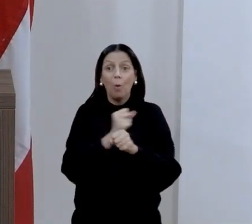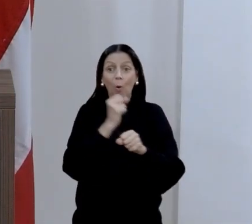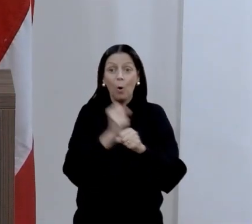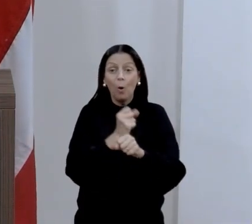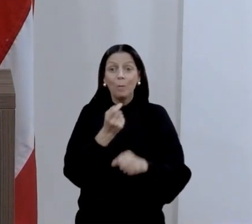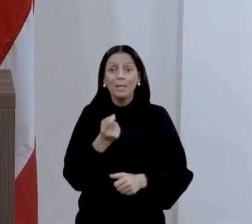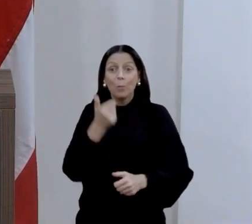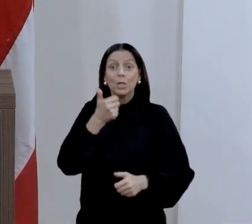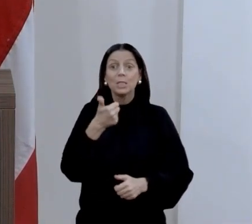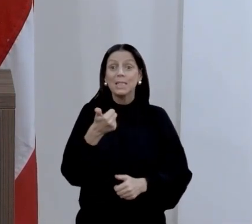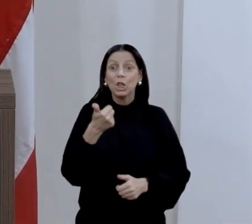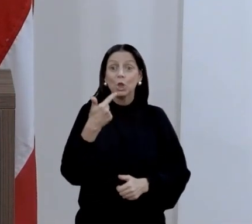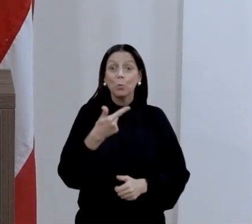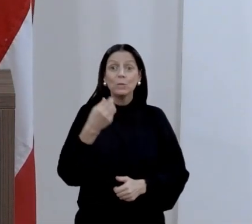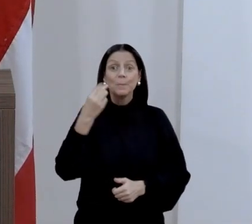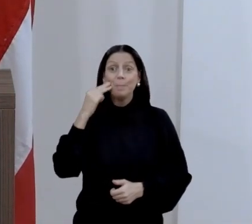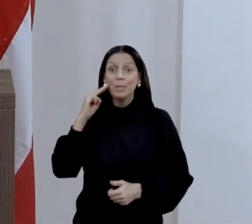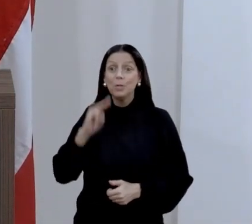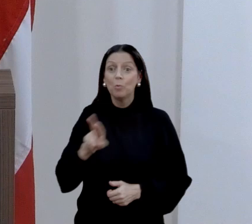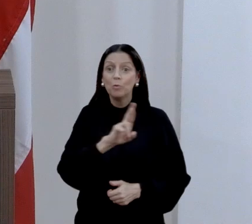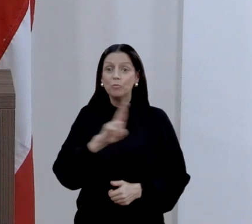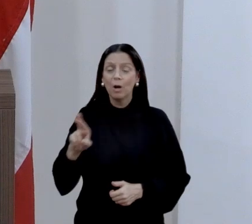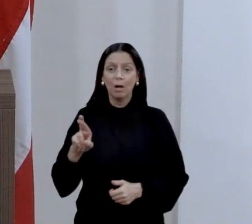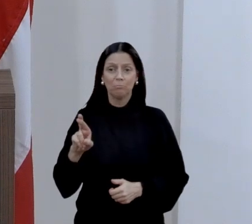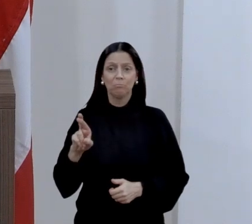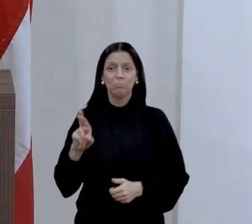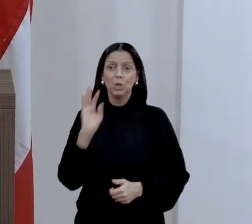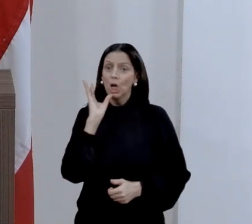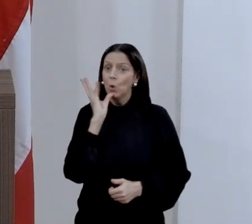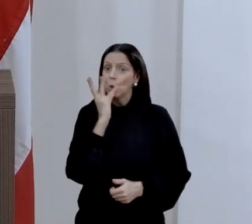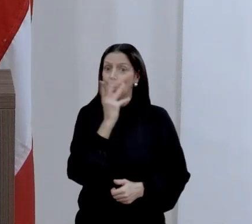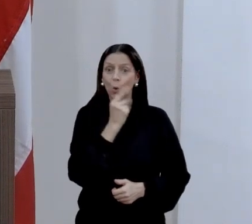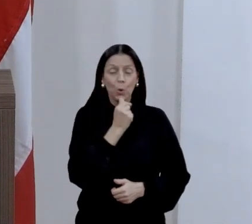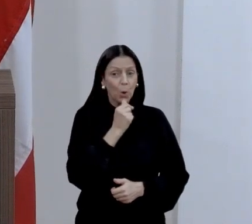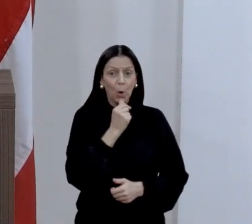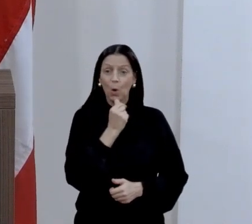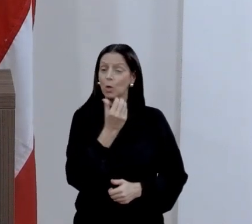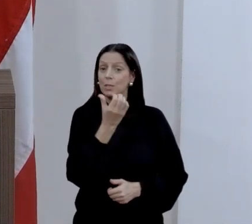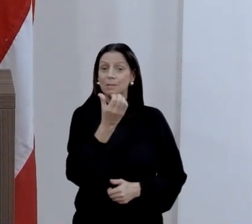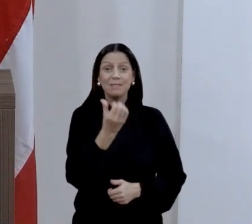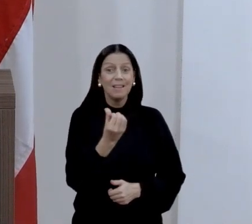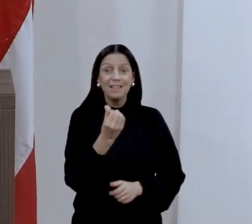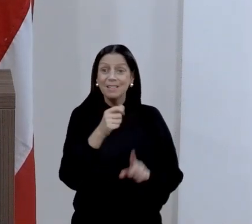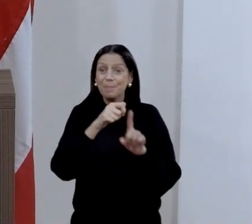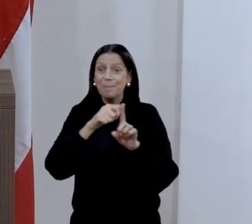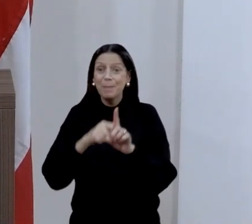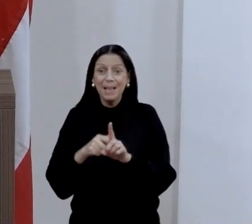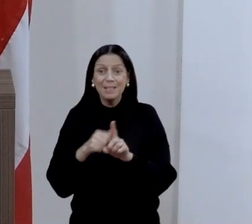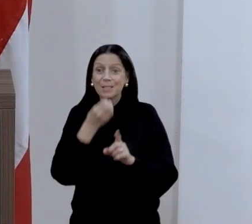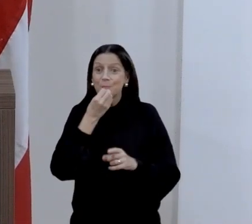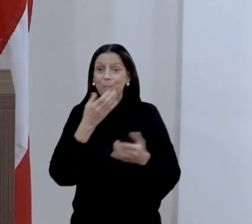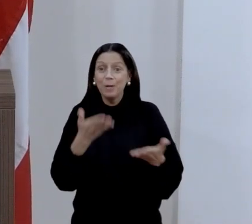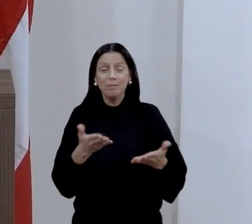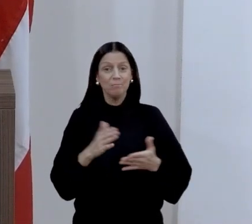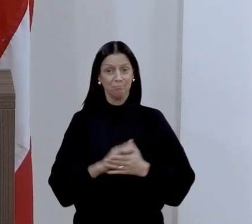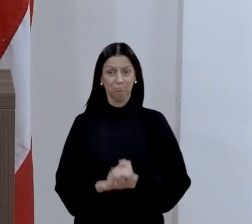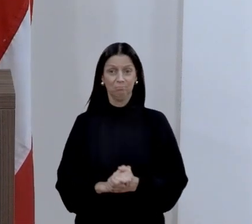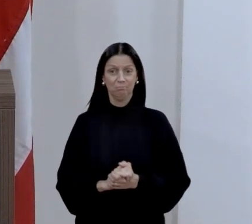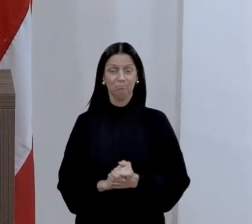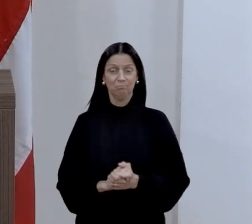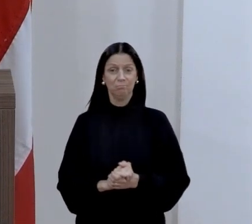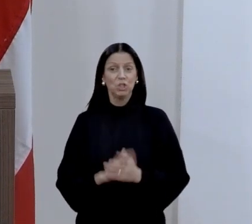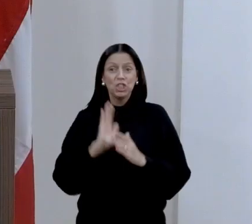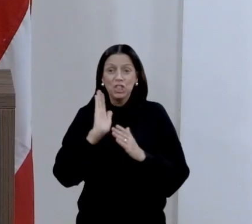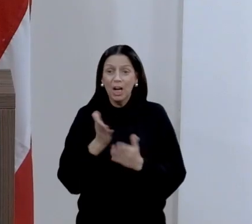12, não durar nem 6 meses, senhoras e senhores. Quase 12 milhões do bolso do contribuinte